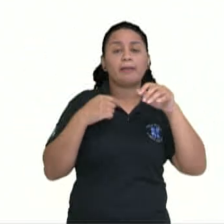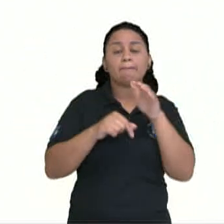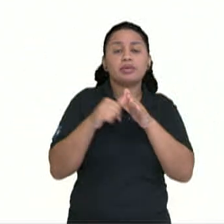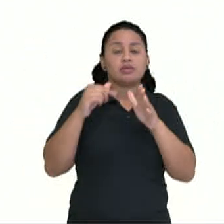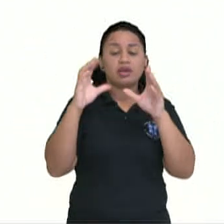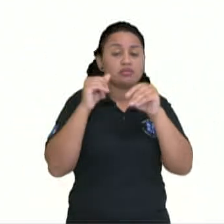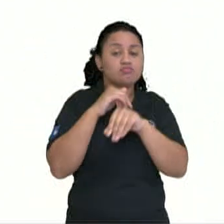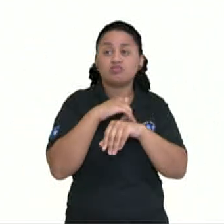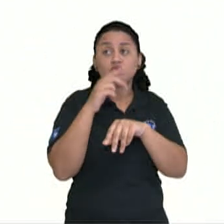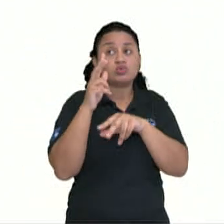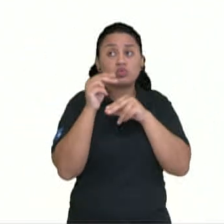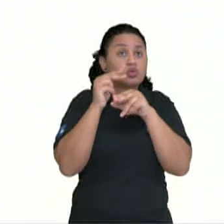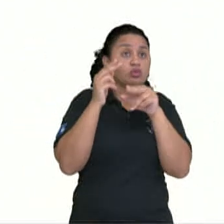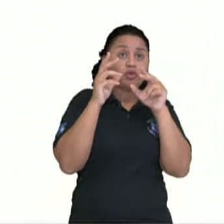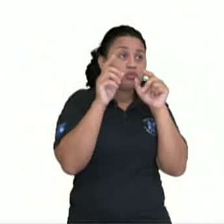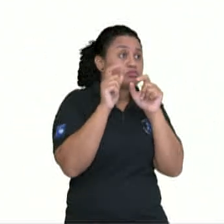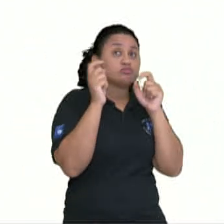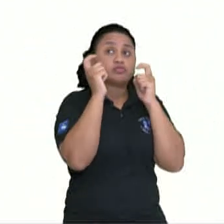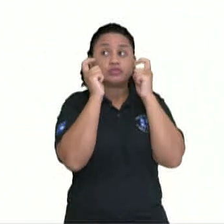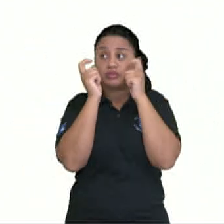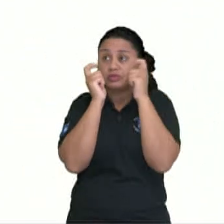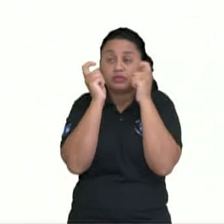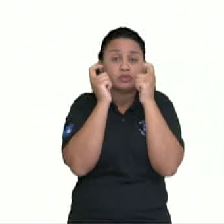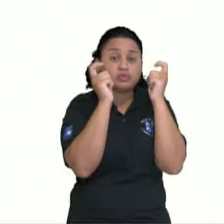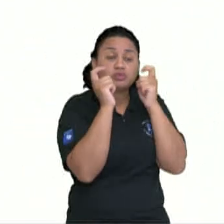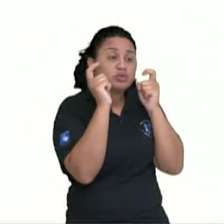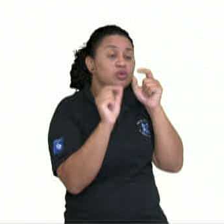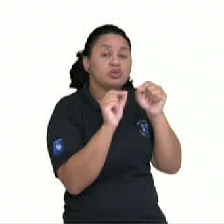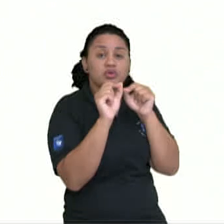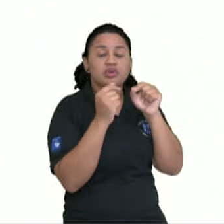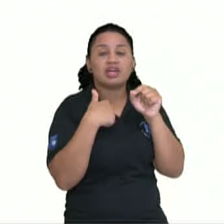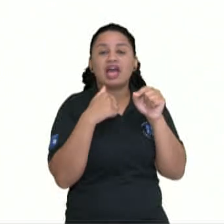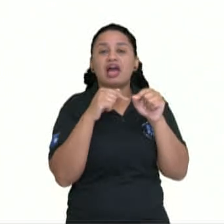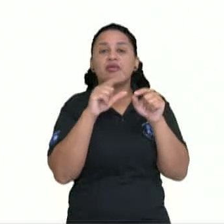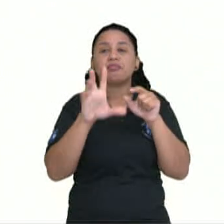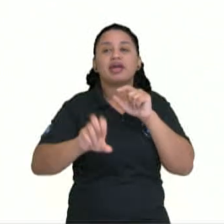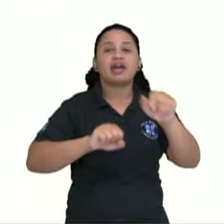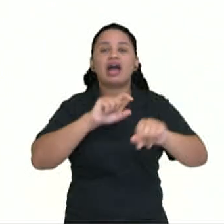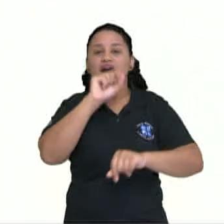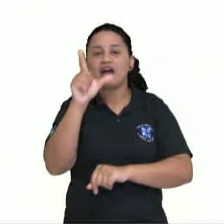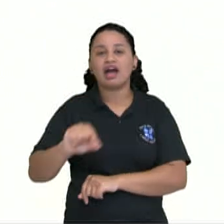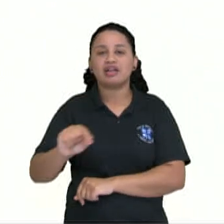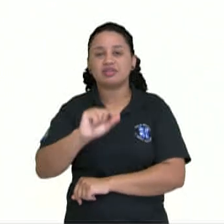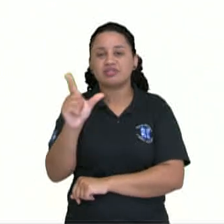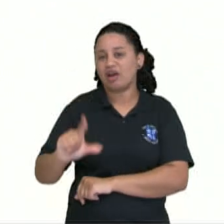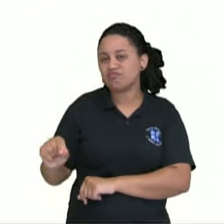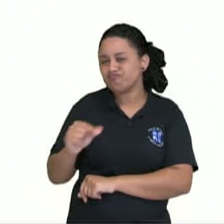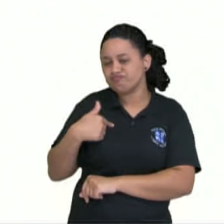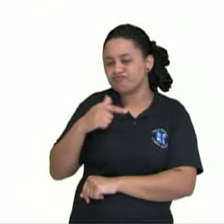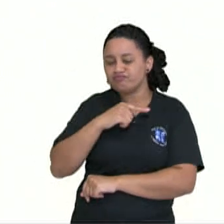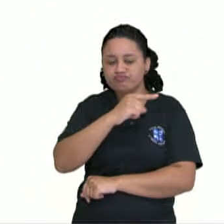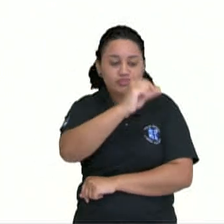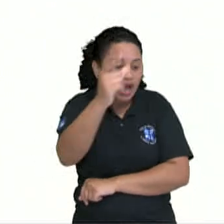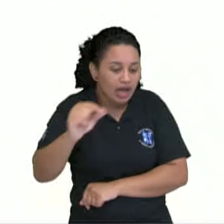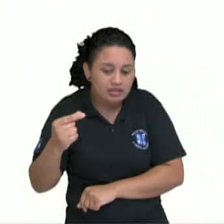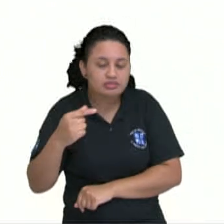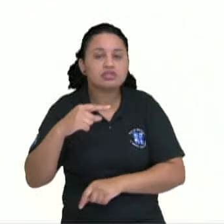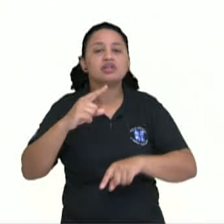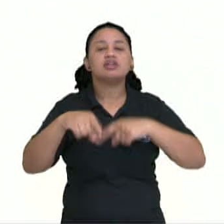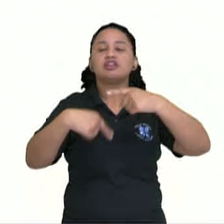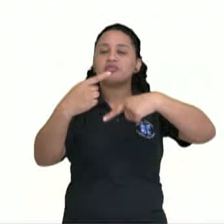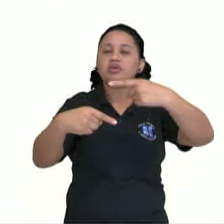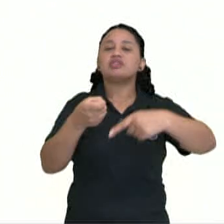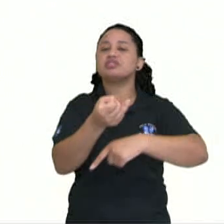dormiu, ocupado em despedaçar ratos que passavam na sua frente. Dormiu depois algumas